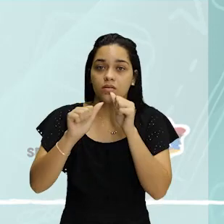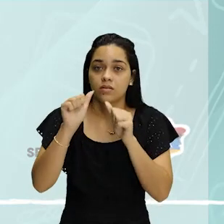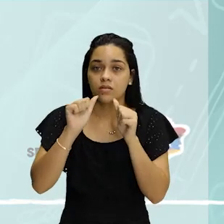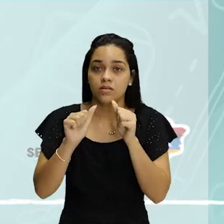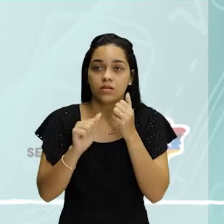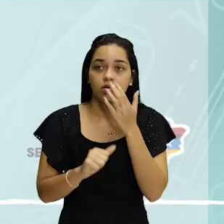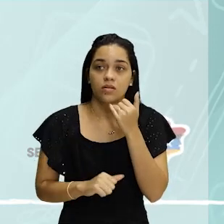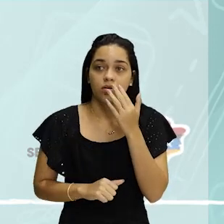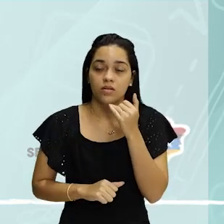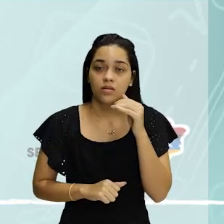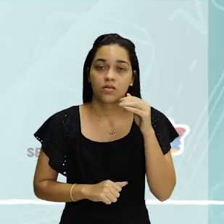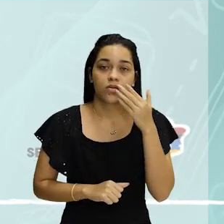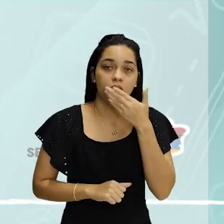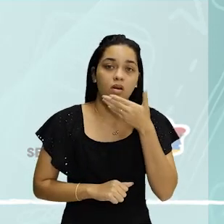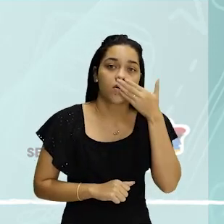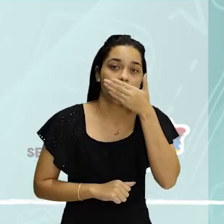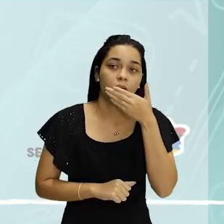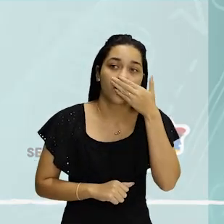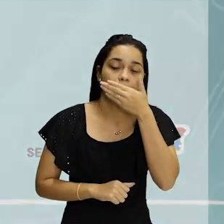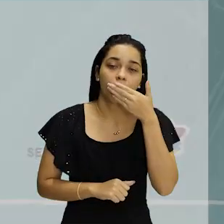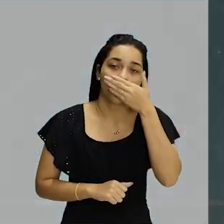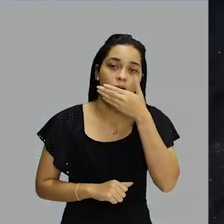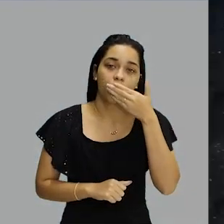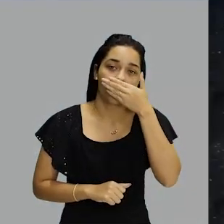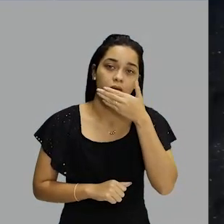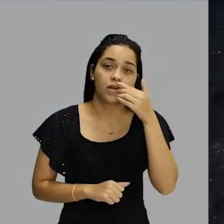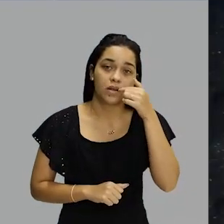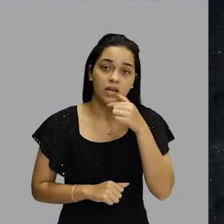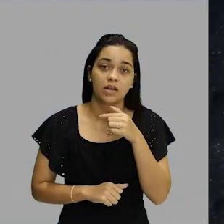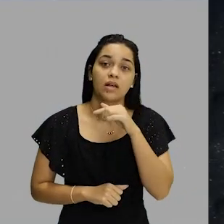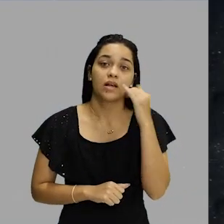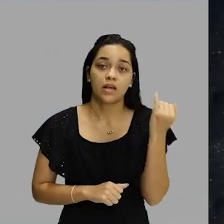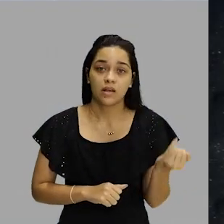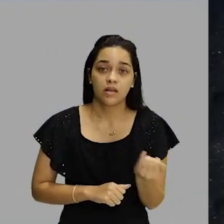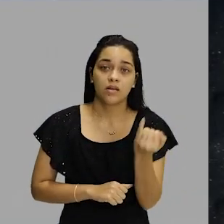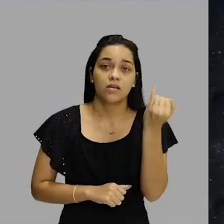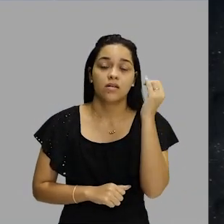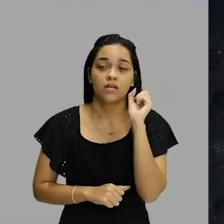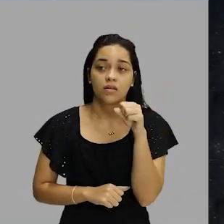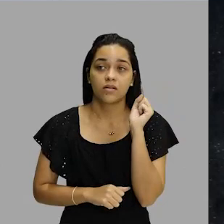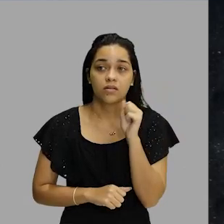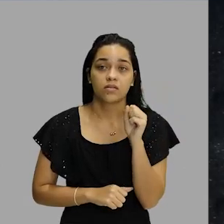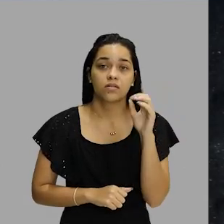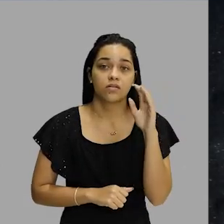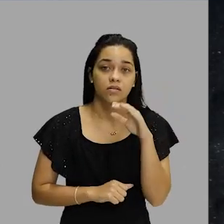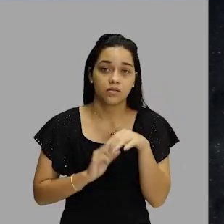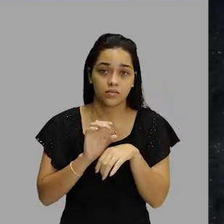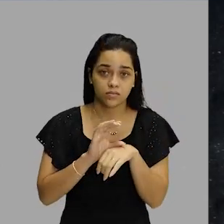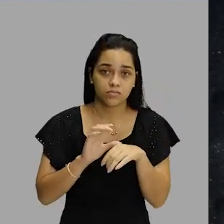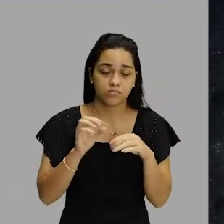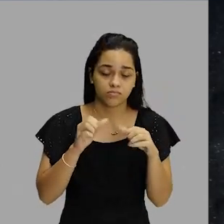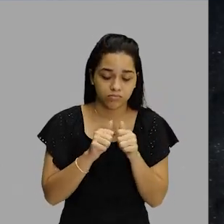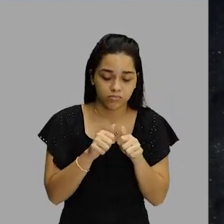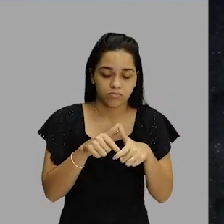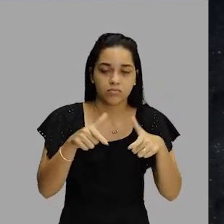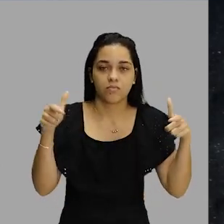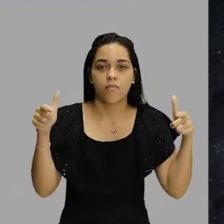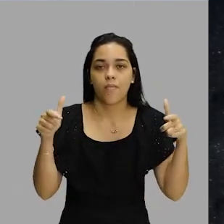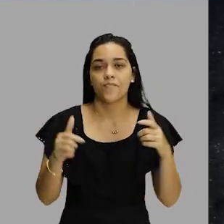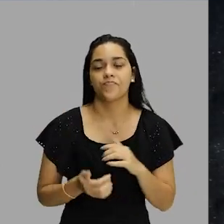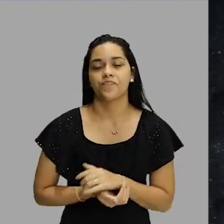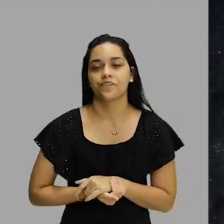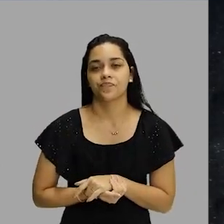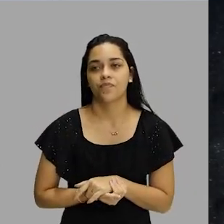alimento muito açucarado. Gente, o açúcar ele é muito importante para que essas bactérias elas se multipliquem.